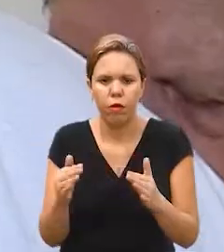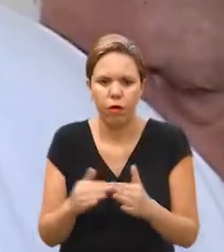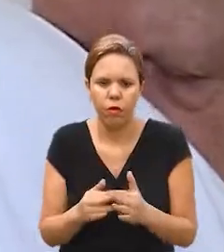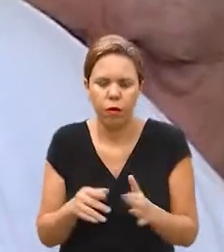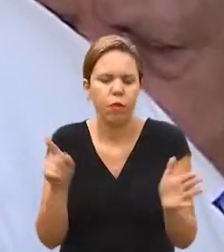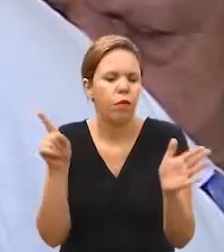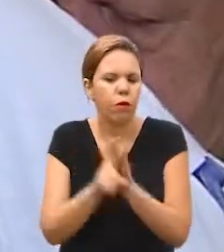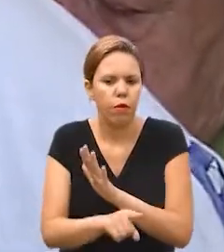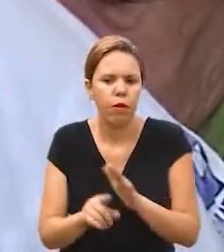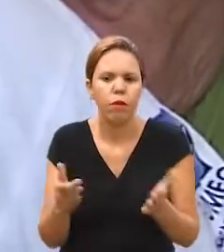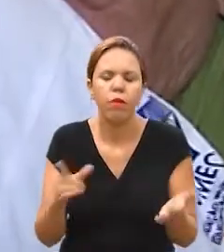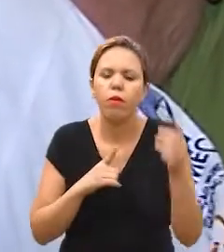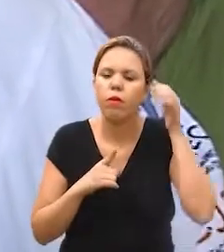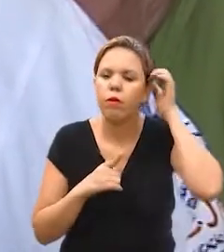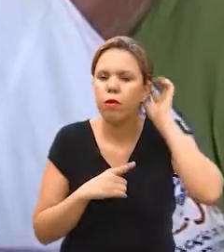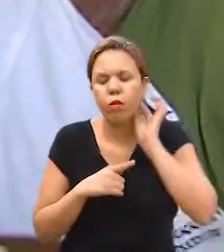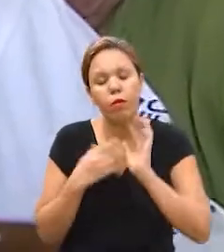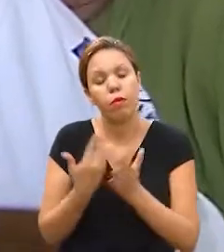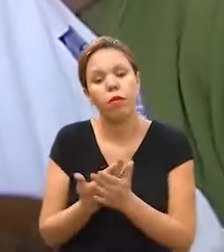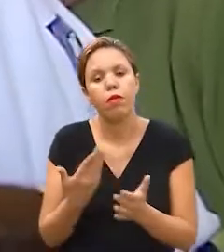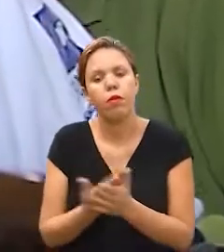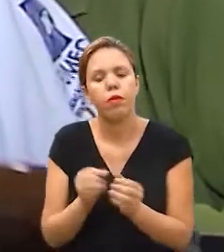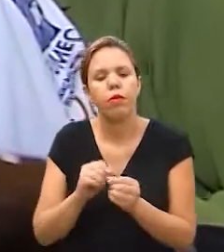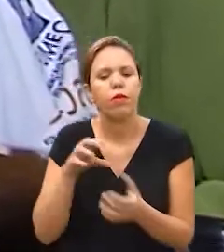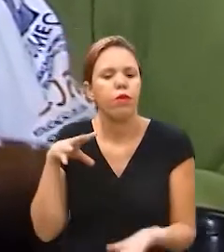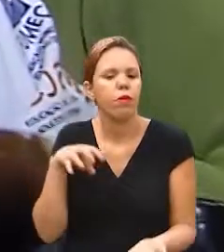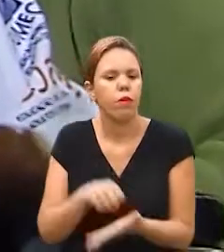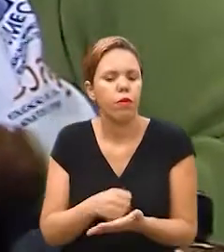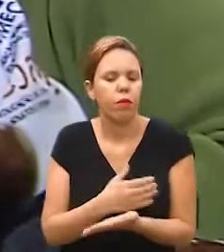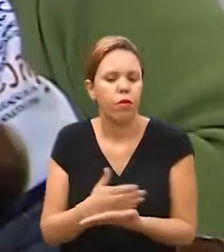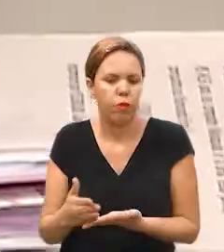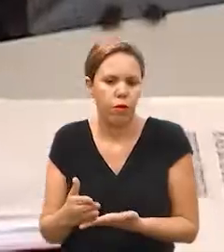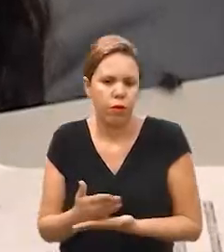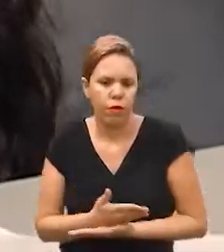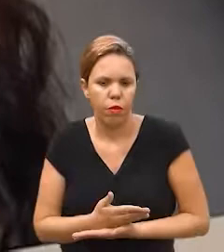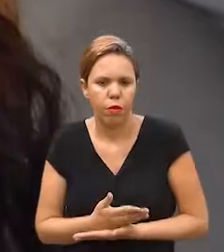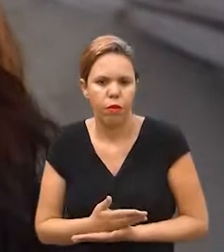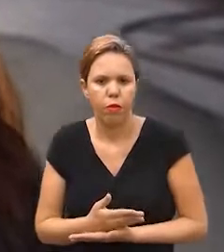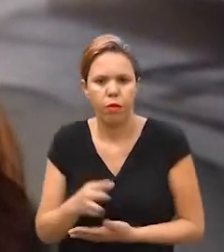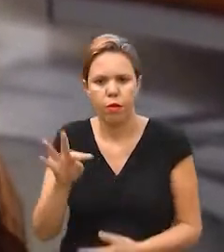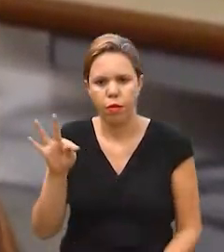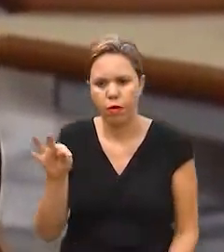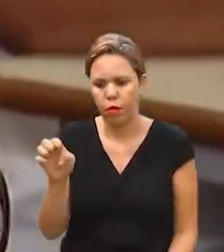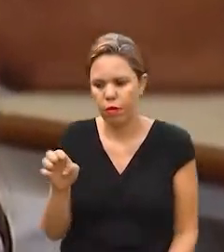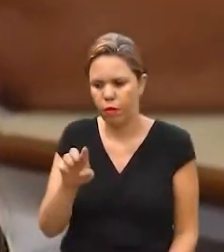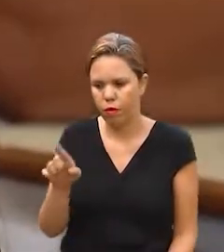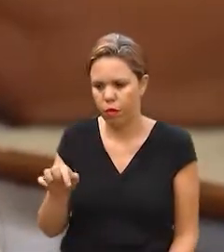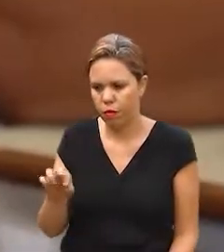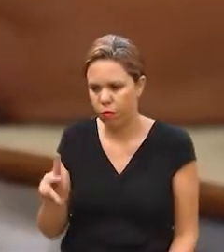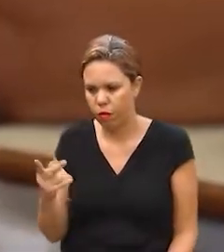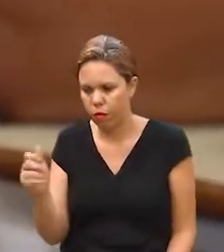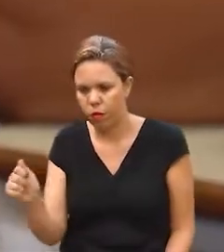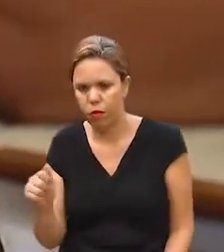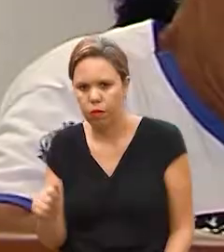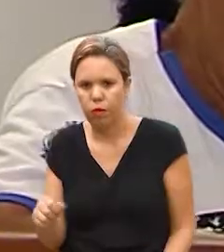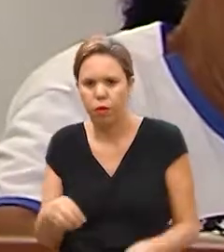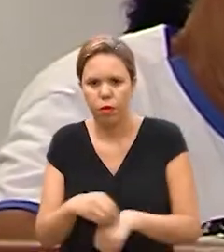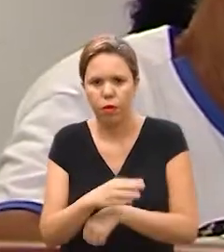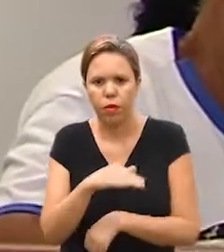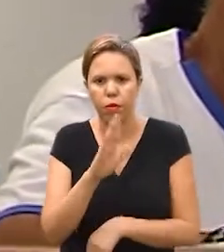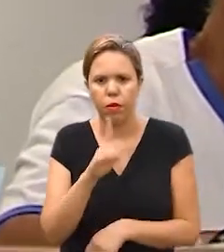e perguntar se tem aula, fazer a matrícula e começar. A Terezinha trouxe algo a